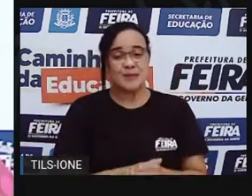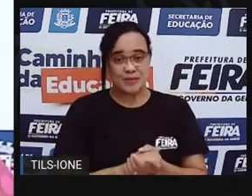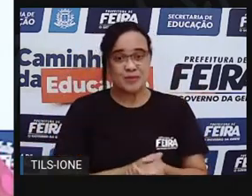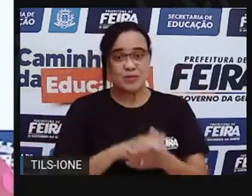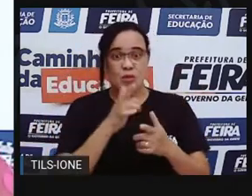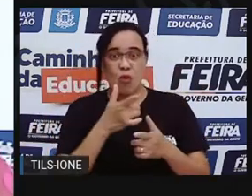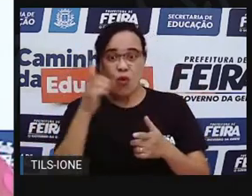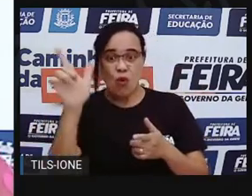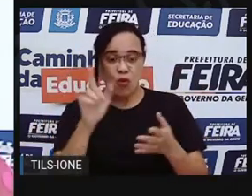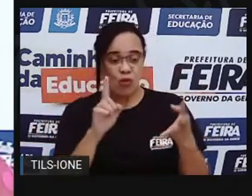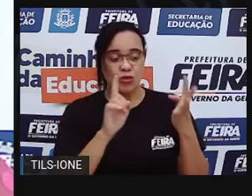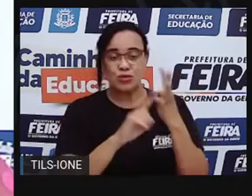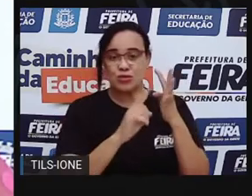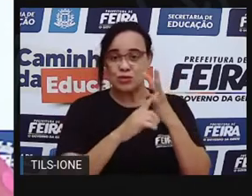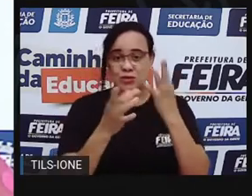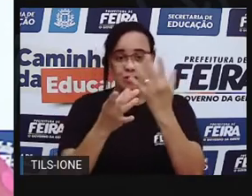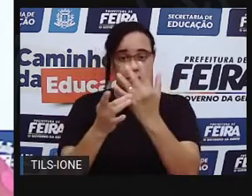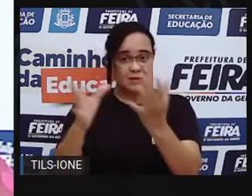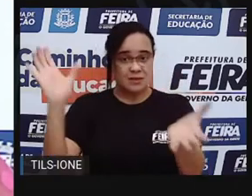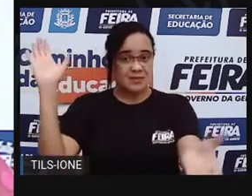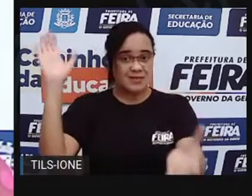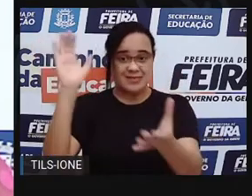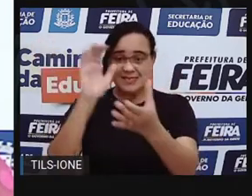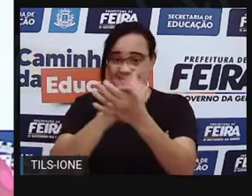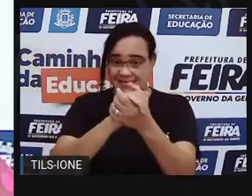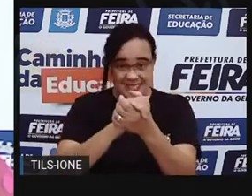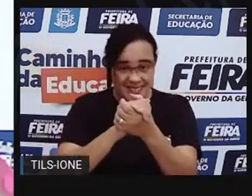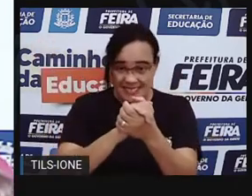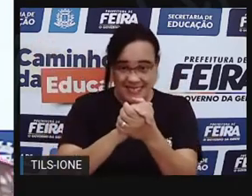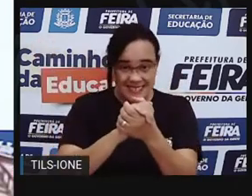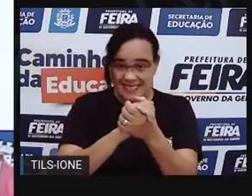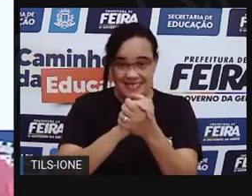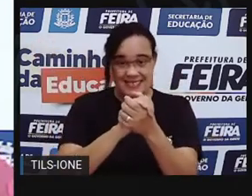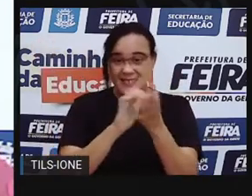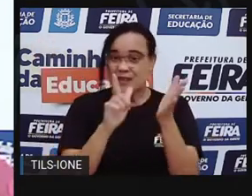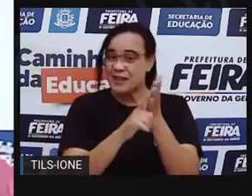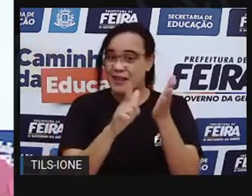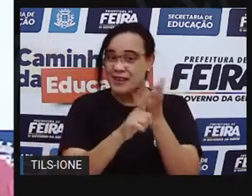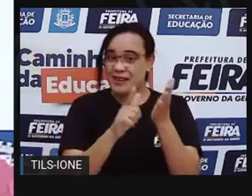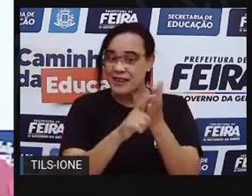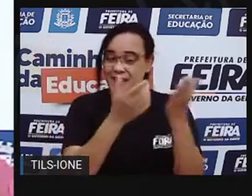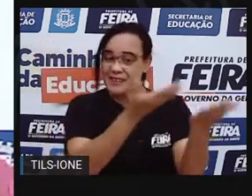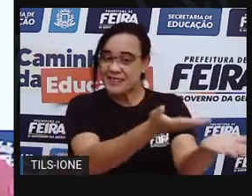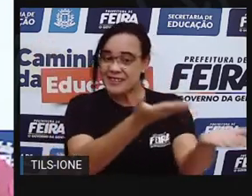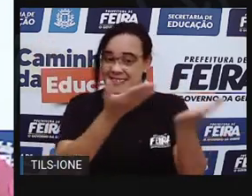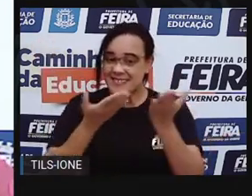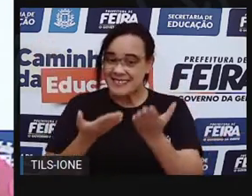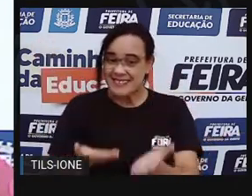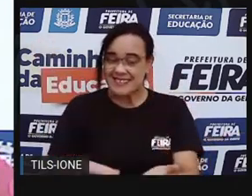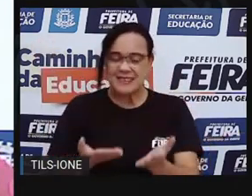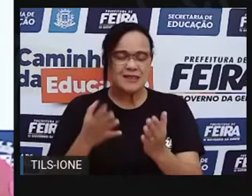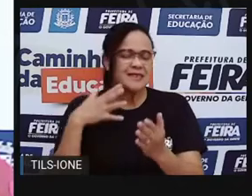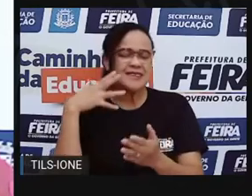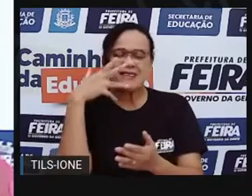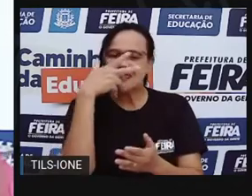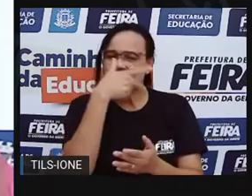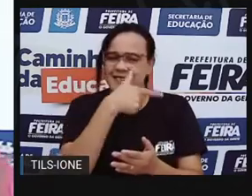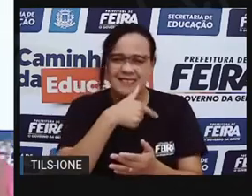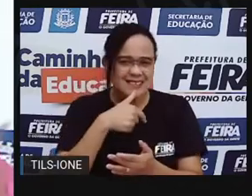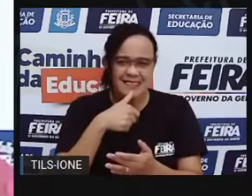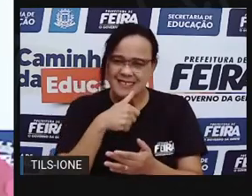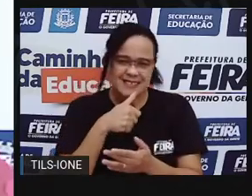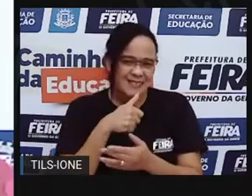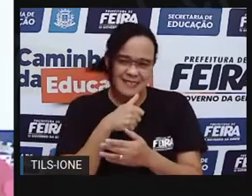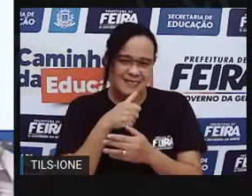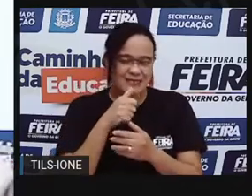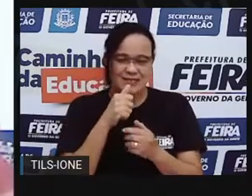convite. Casamento. Casamento. Ai, eu adoro ir para casamento. Acho tão lindo o casamento. Muito tão